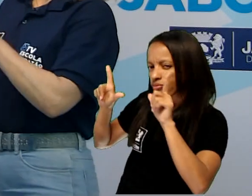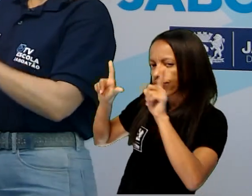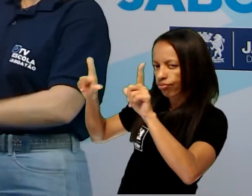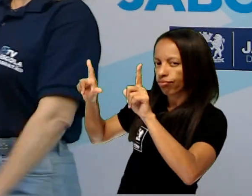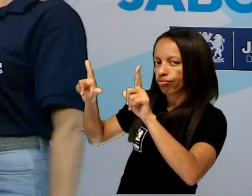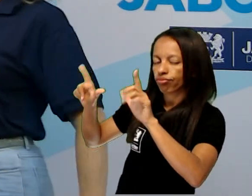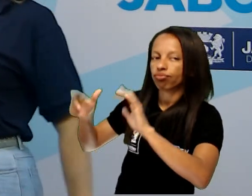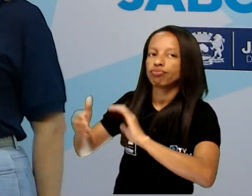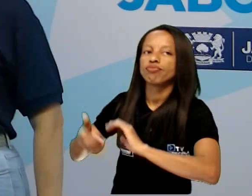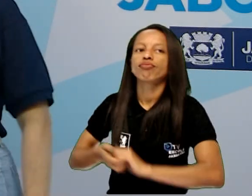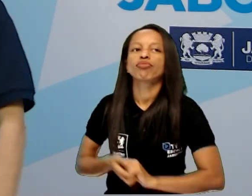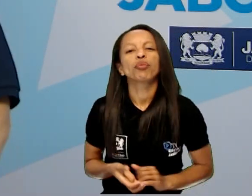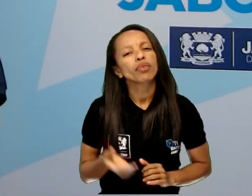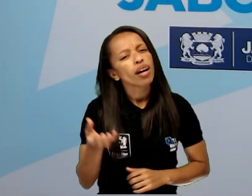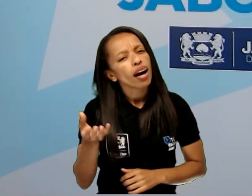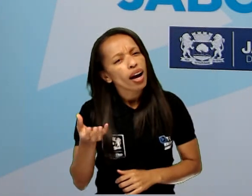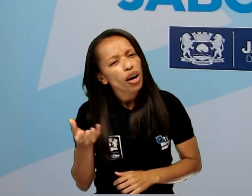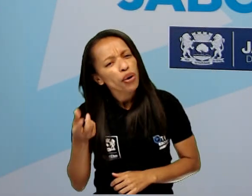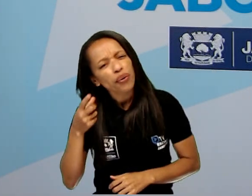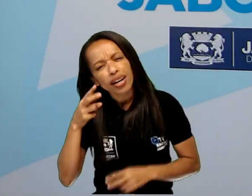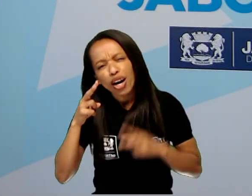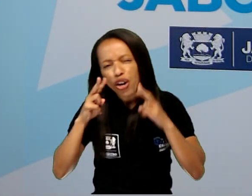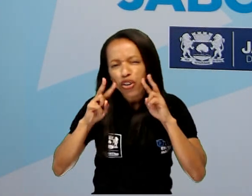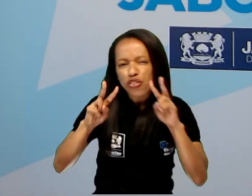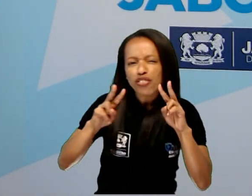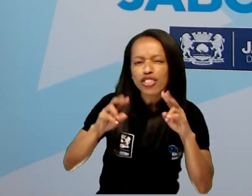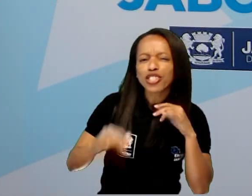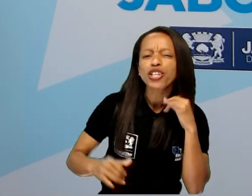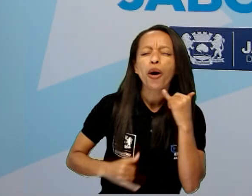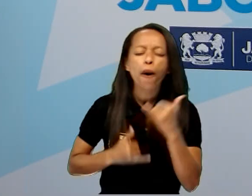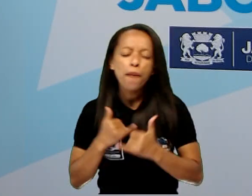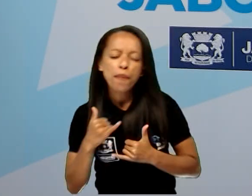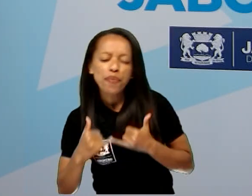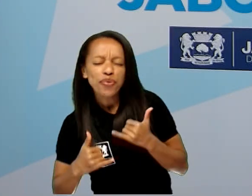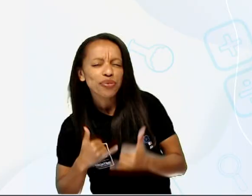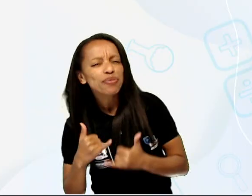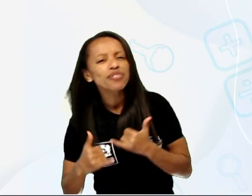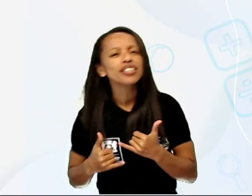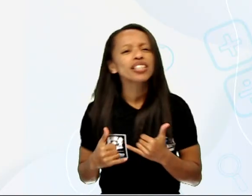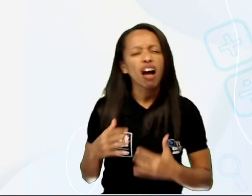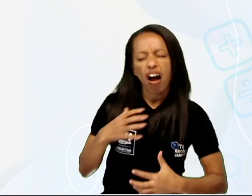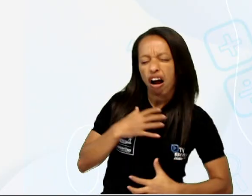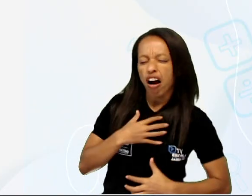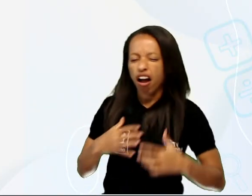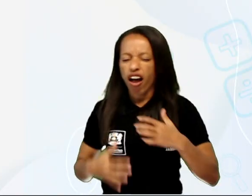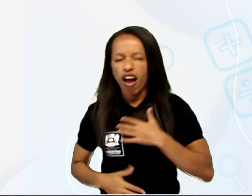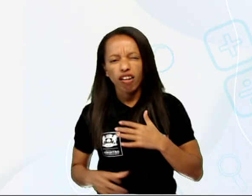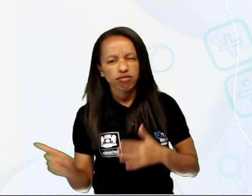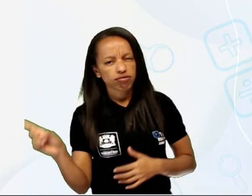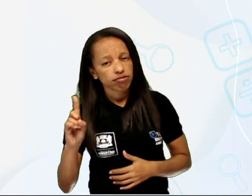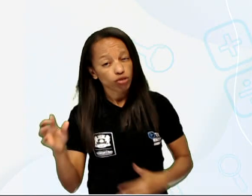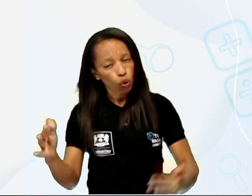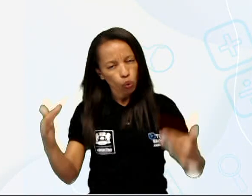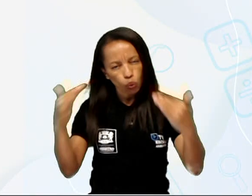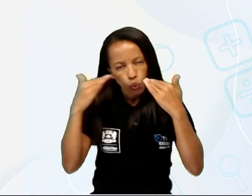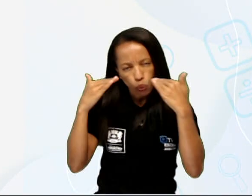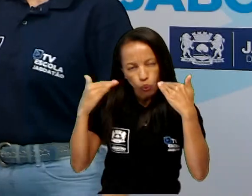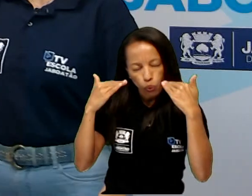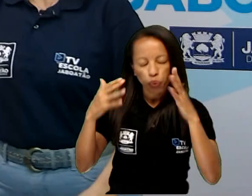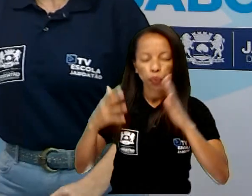Eu quero ver você assim, ó, bonitão, correndo, sadio e não todo quebrado, tá? Então, vamos prestar atenção.